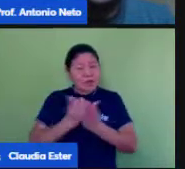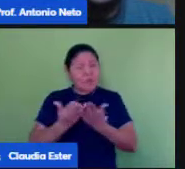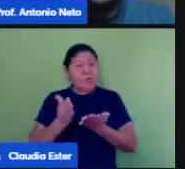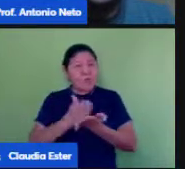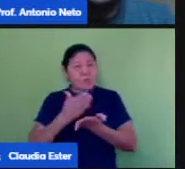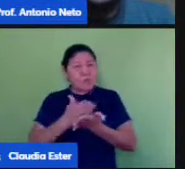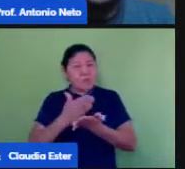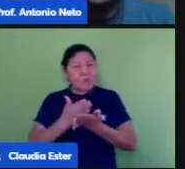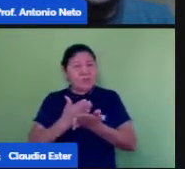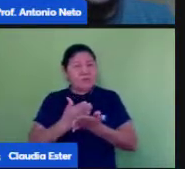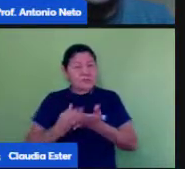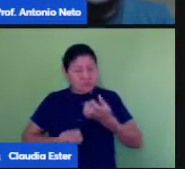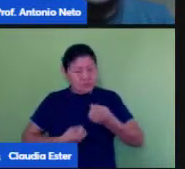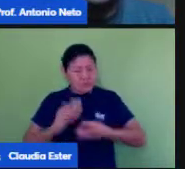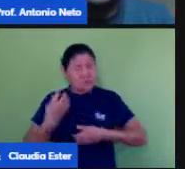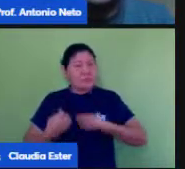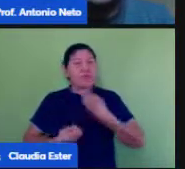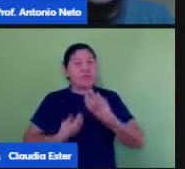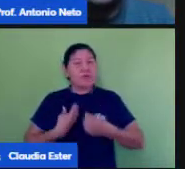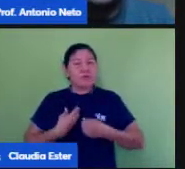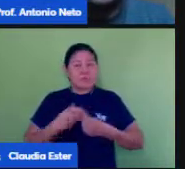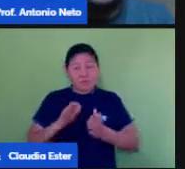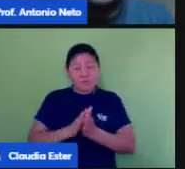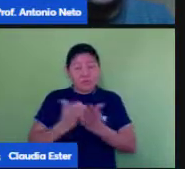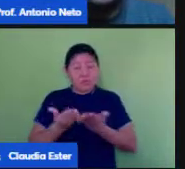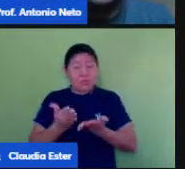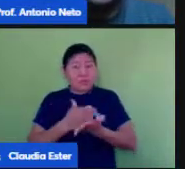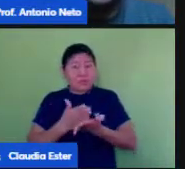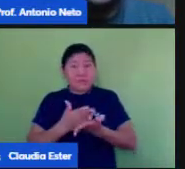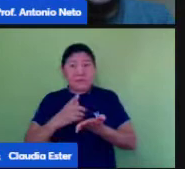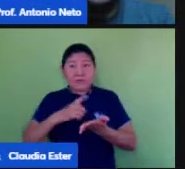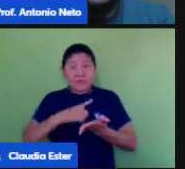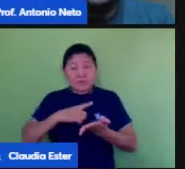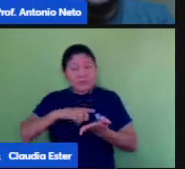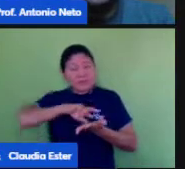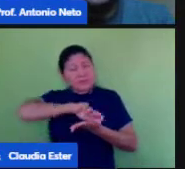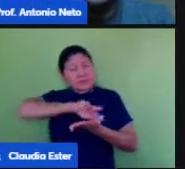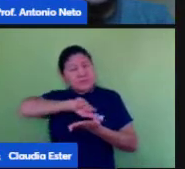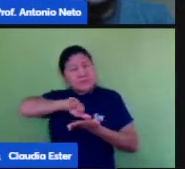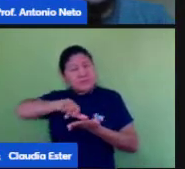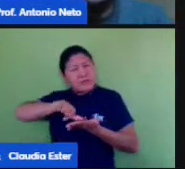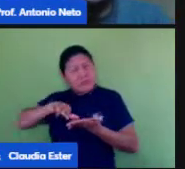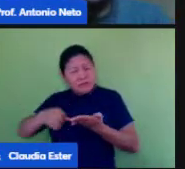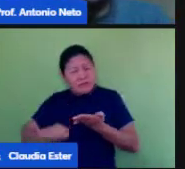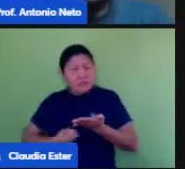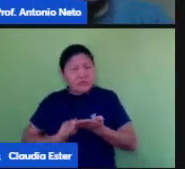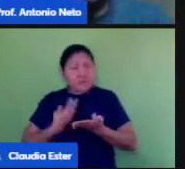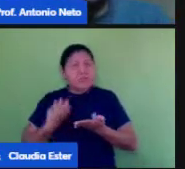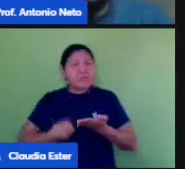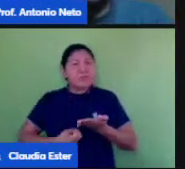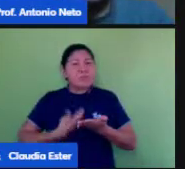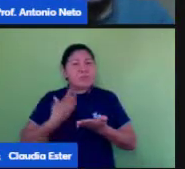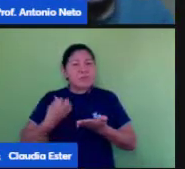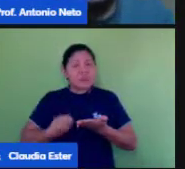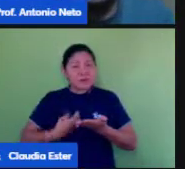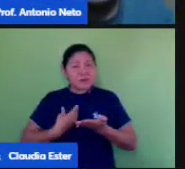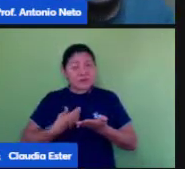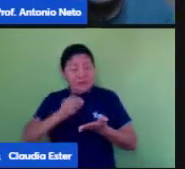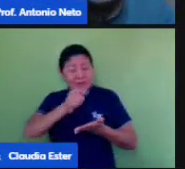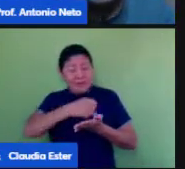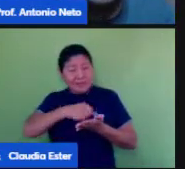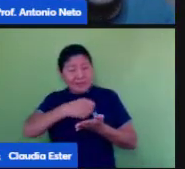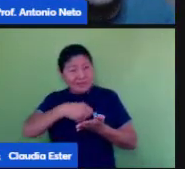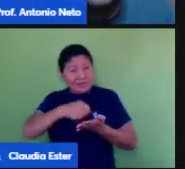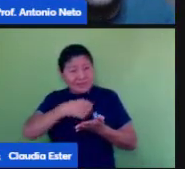Bueno. Nesse livro, Poema Problema, contém vários poemas e que dentro da escrita do